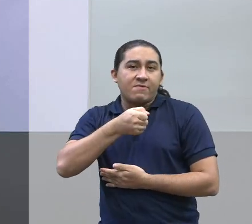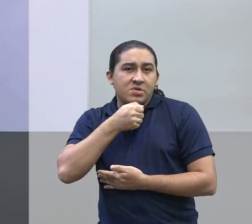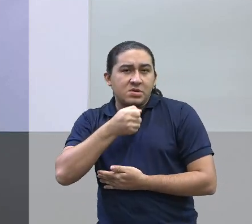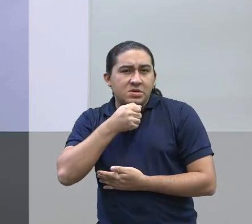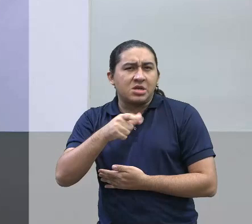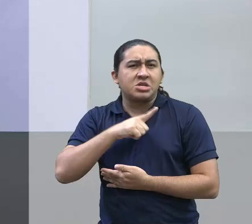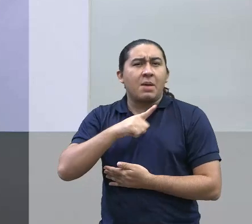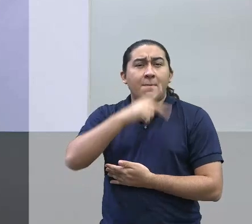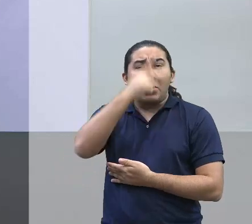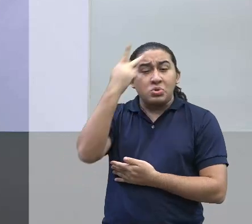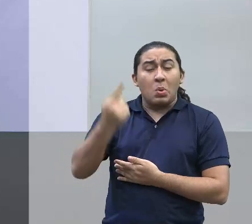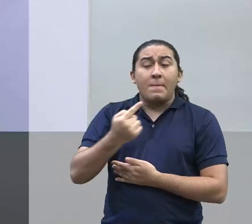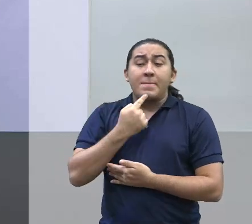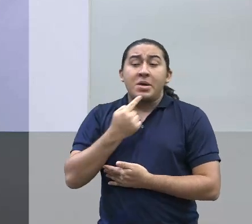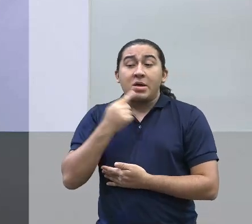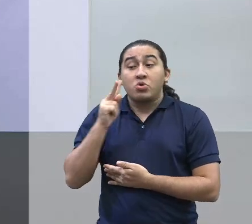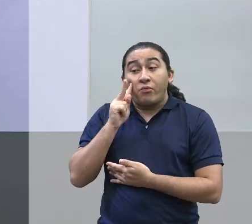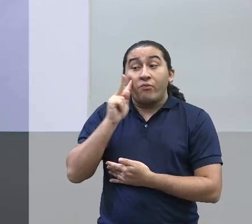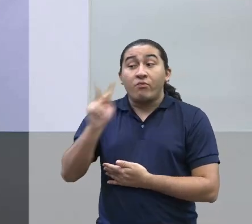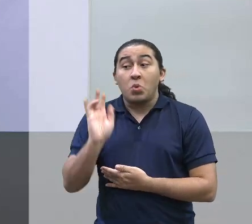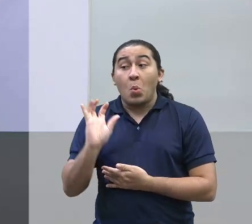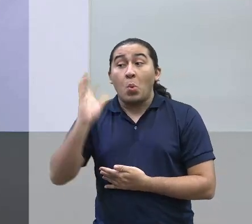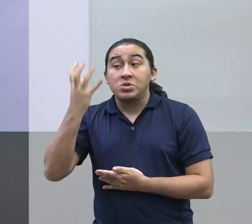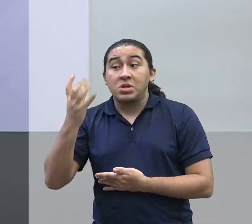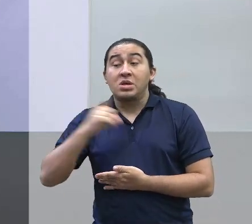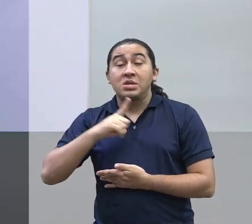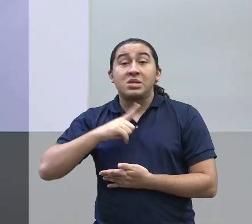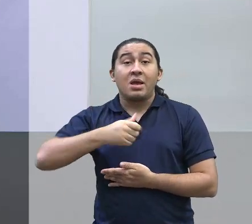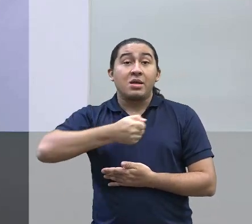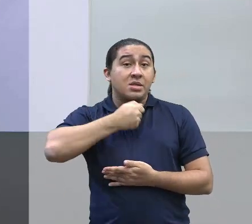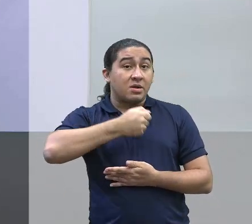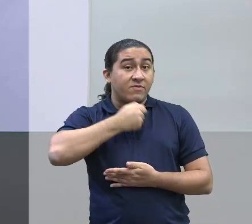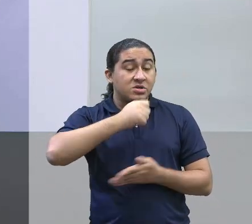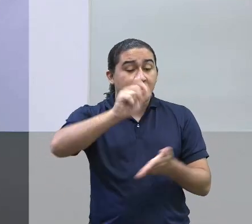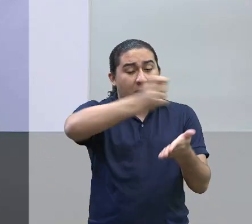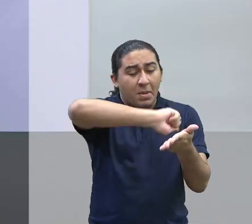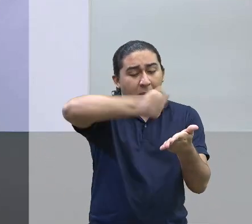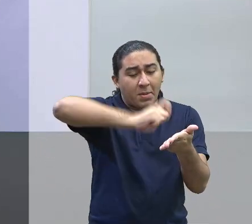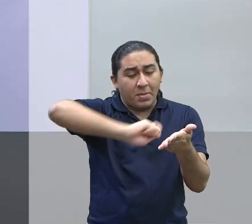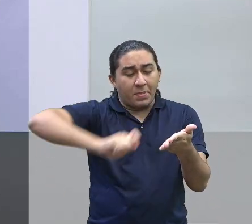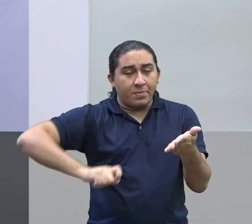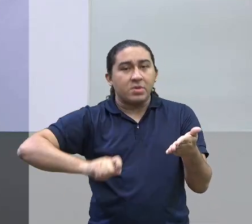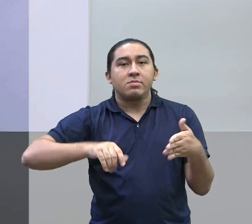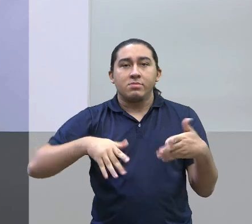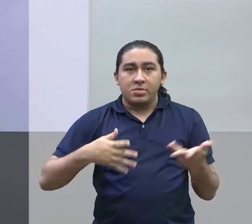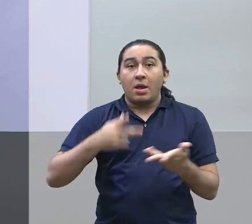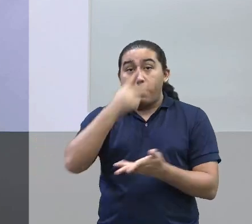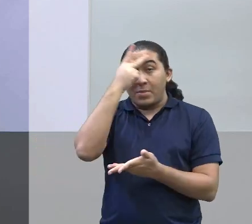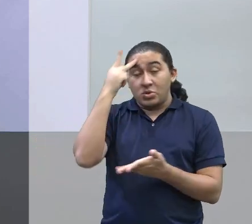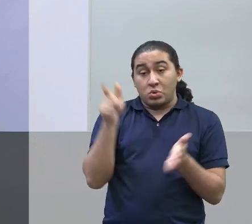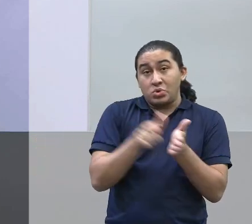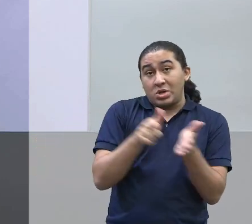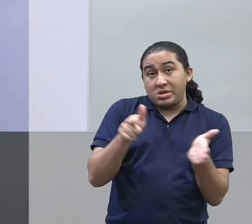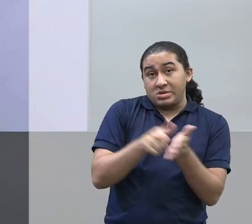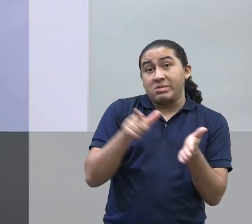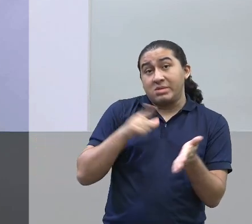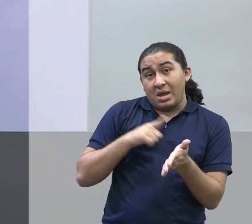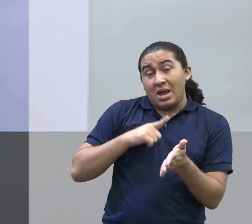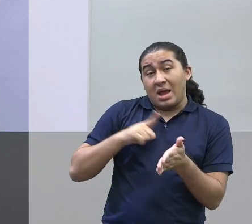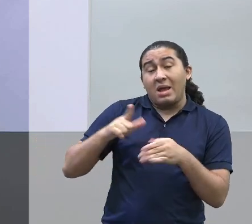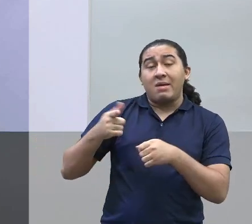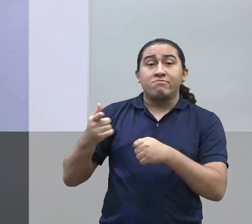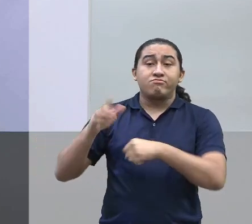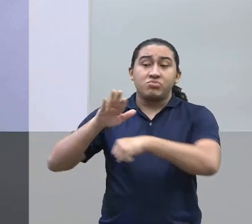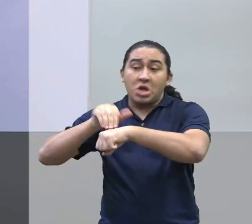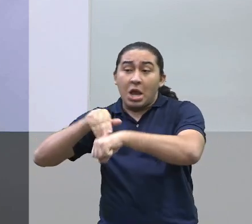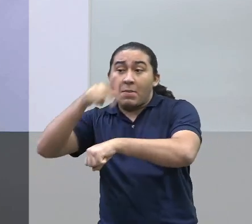ocasionais, paralelas, que estão ali no momento do ocorrido. Então, o jornalista traz essas pessoas,